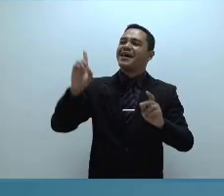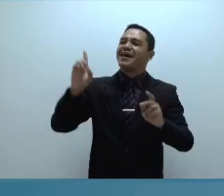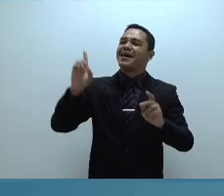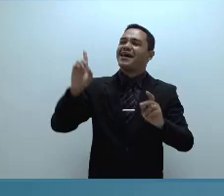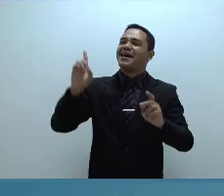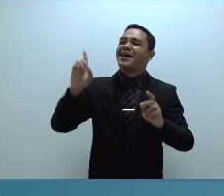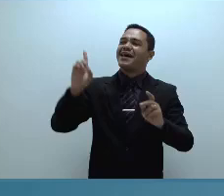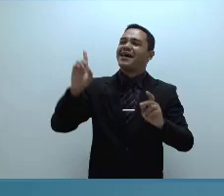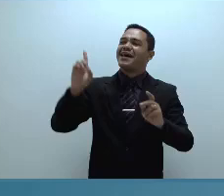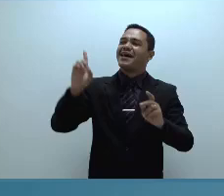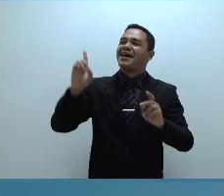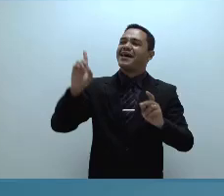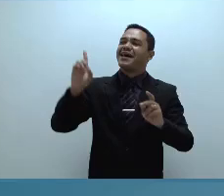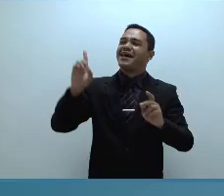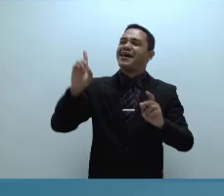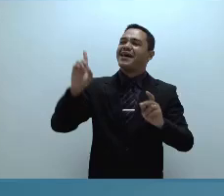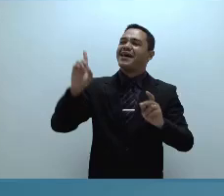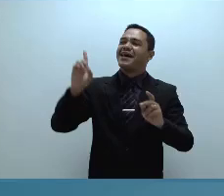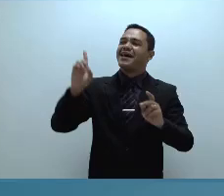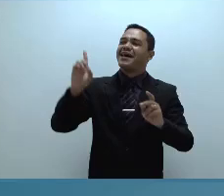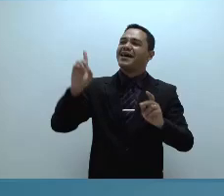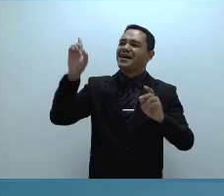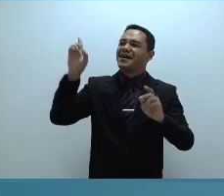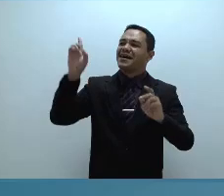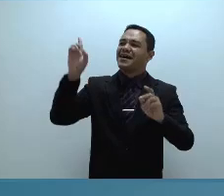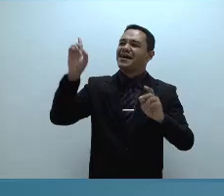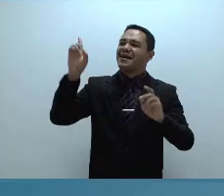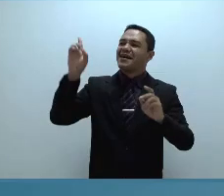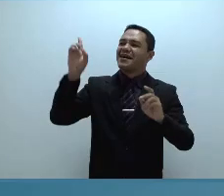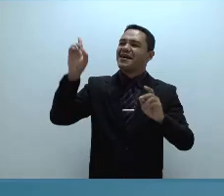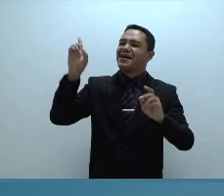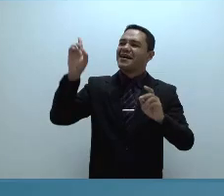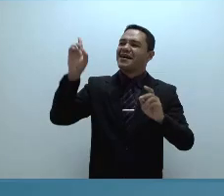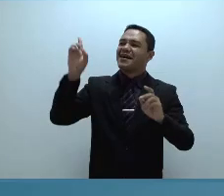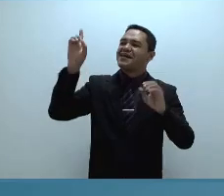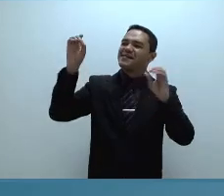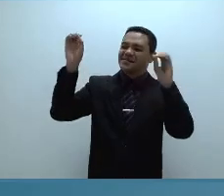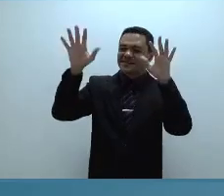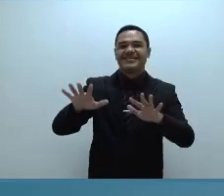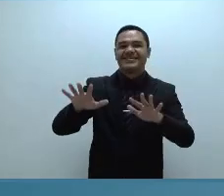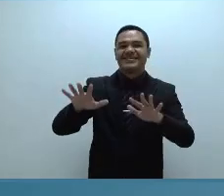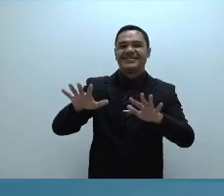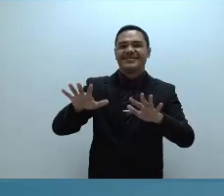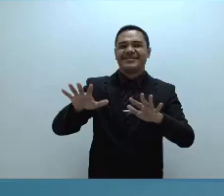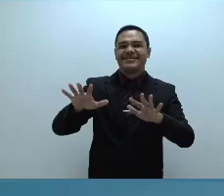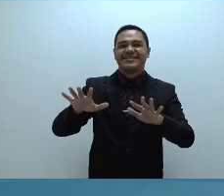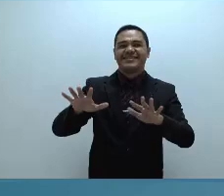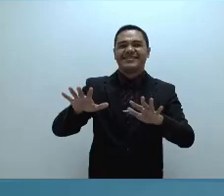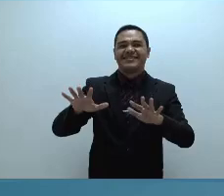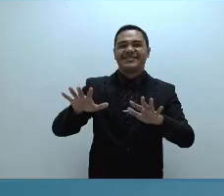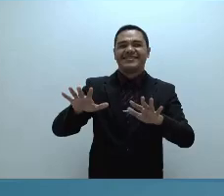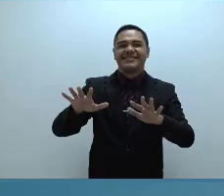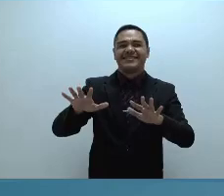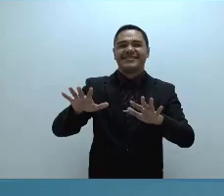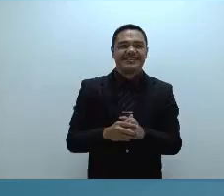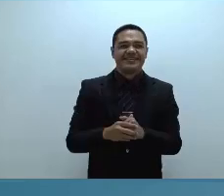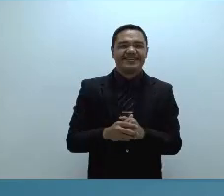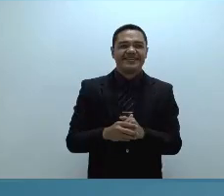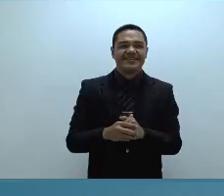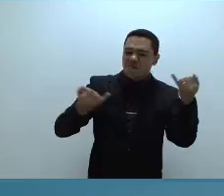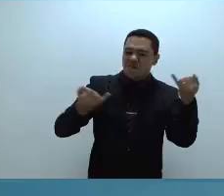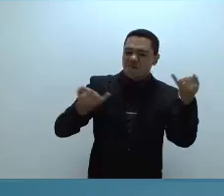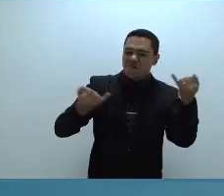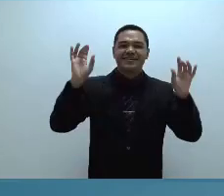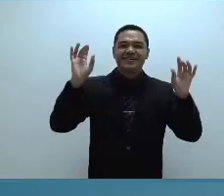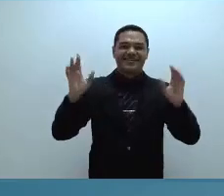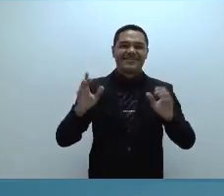que é uma notícia excelente. Também queremos apresentar o nosso desejo de